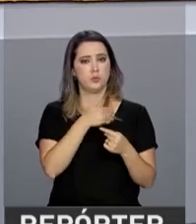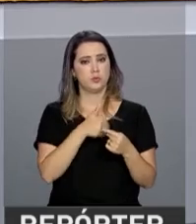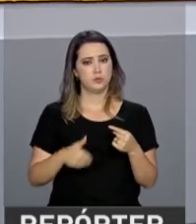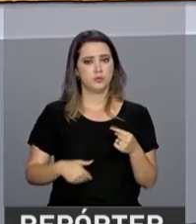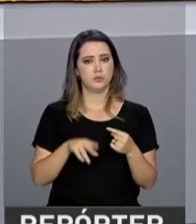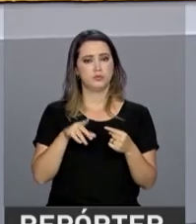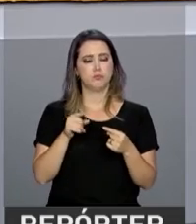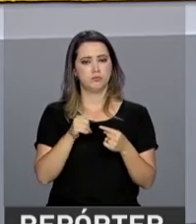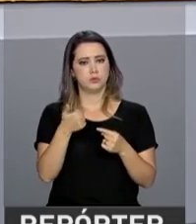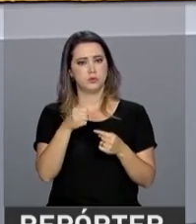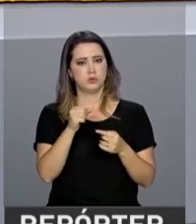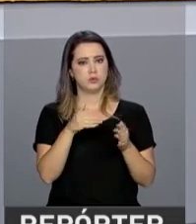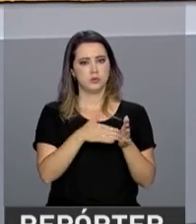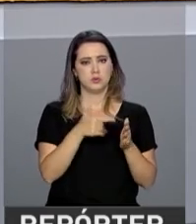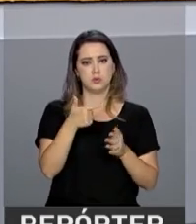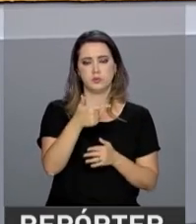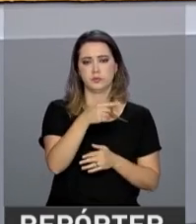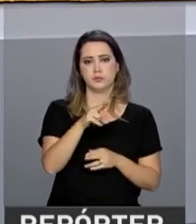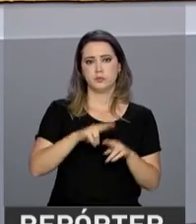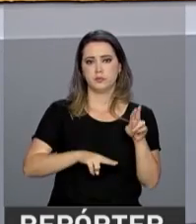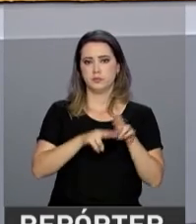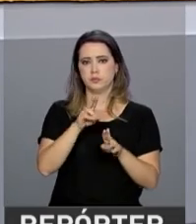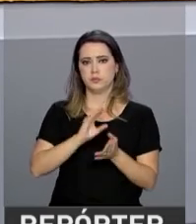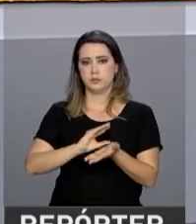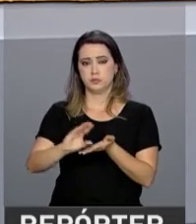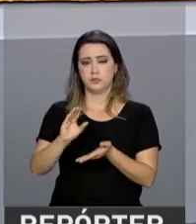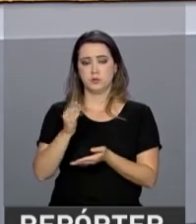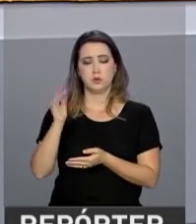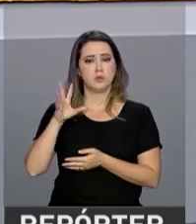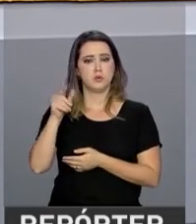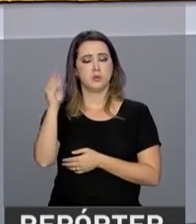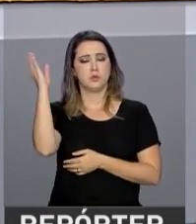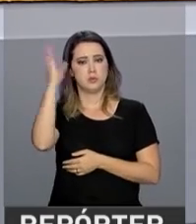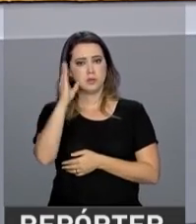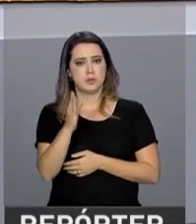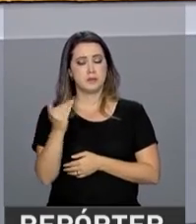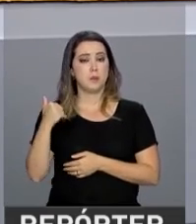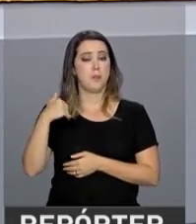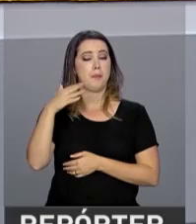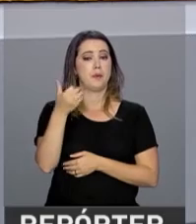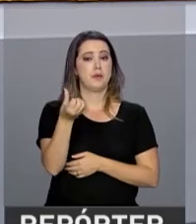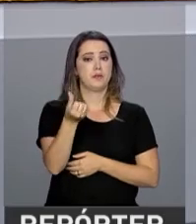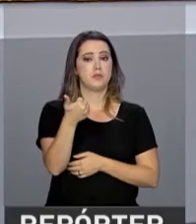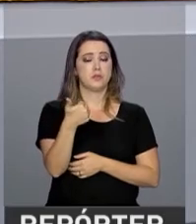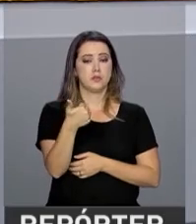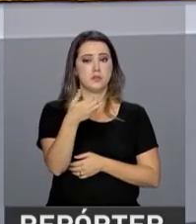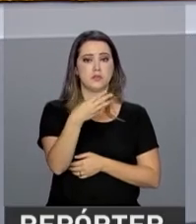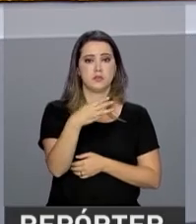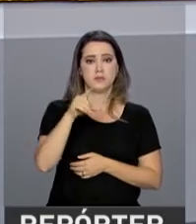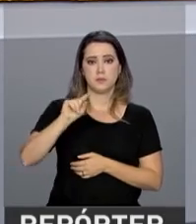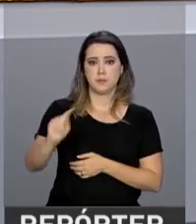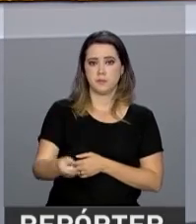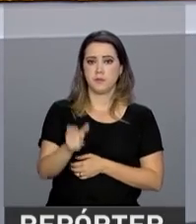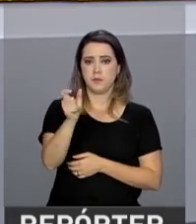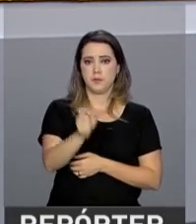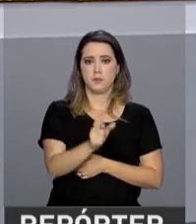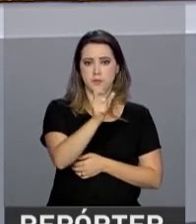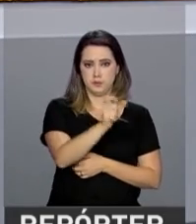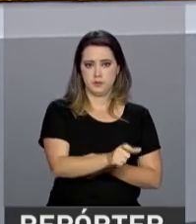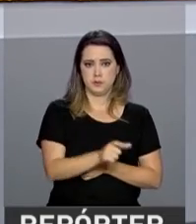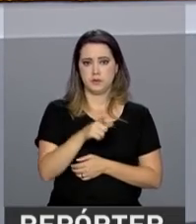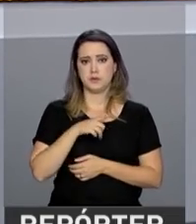entre os dias 18 e 22 de junho foram atendidos em todo o brasil 613 mil 814